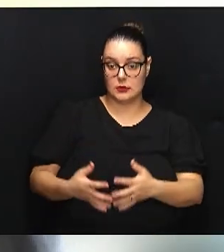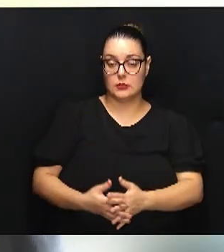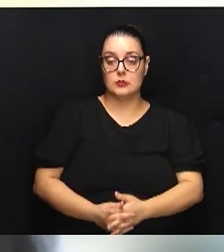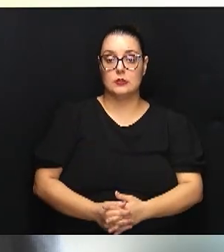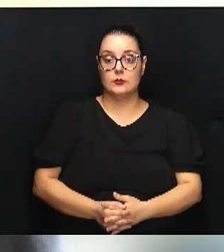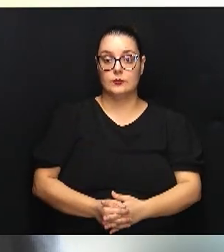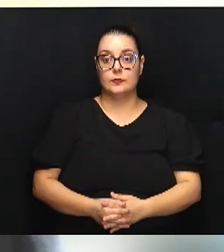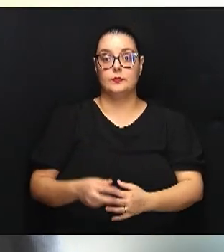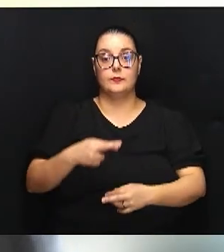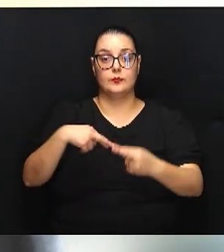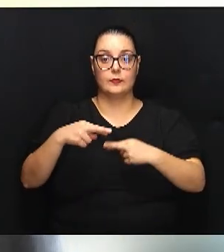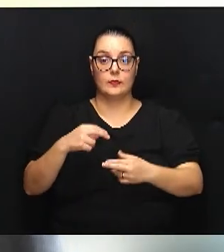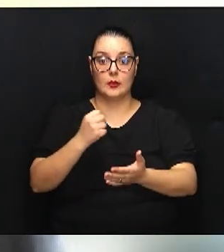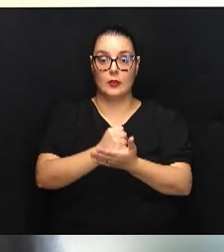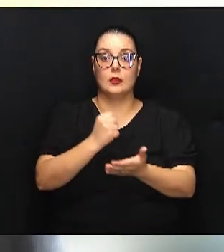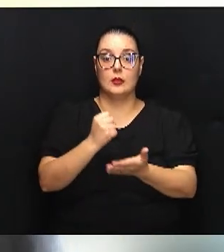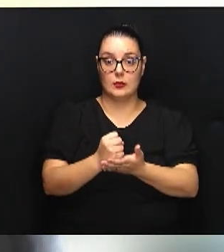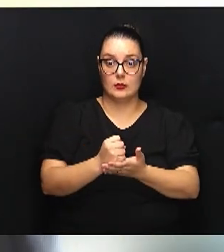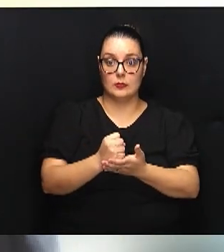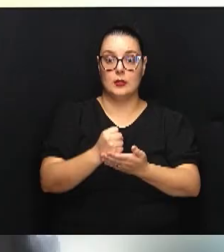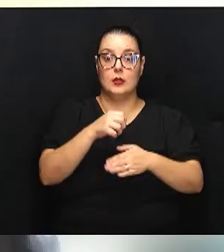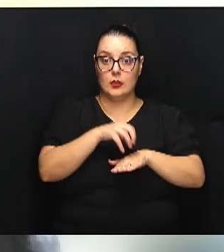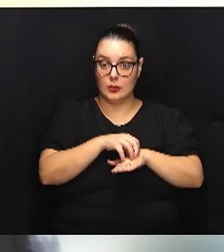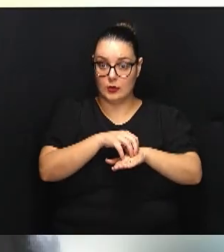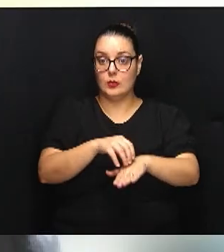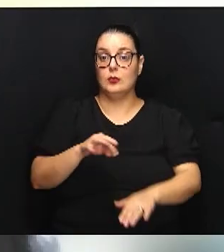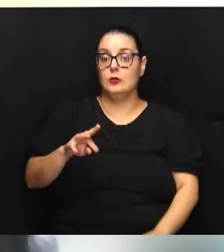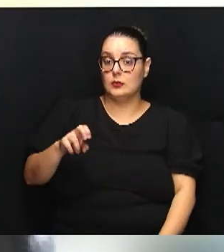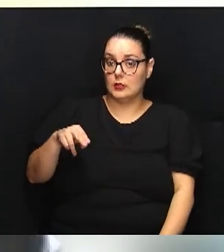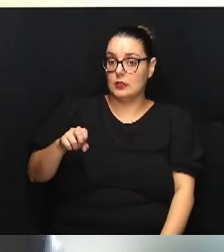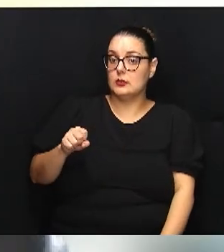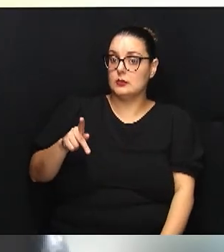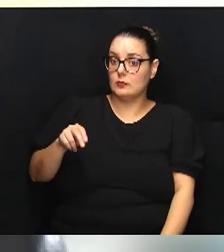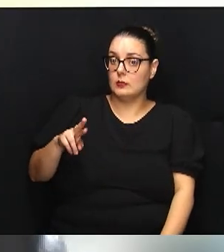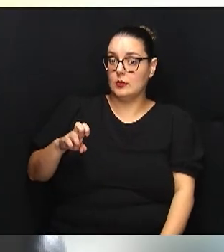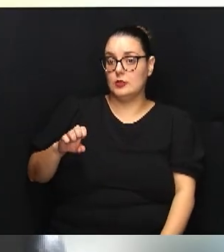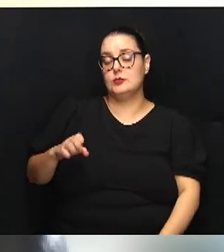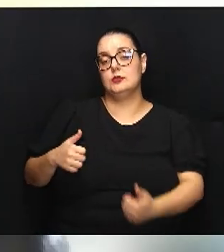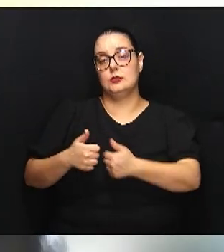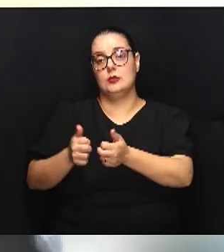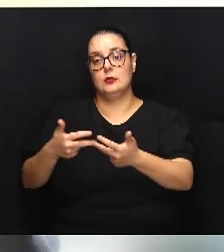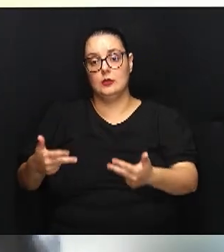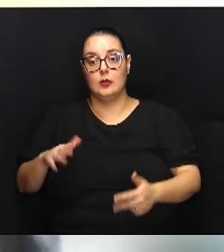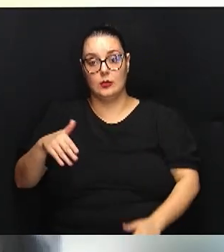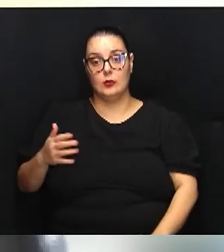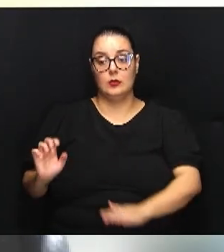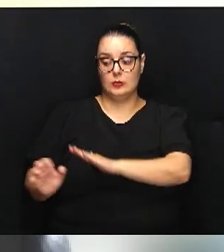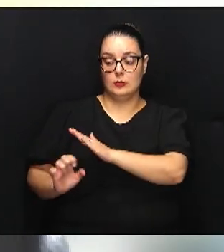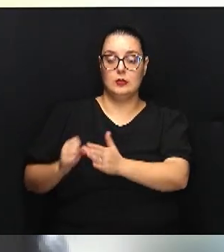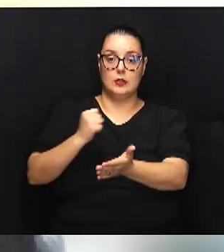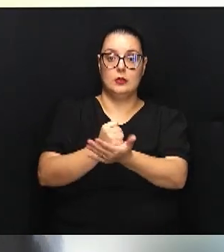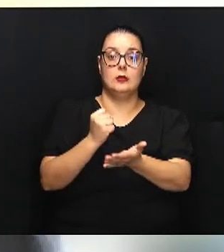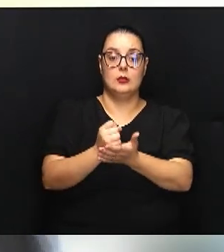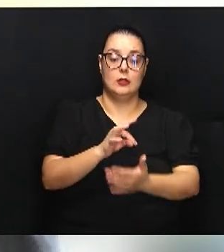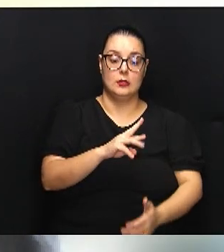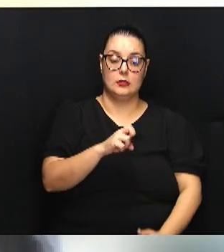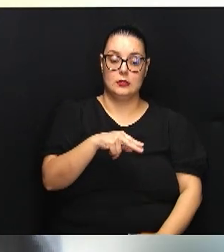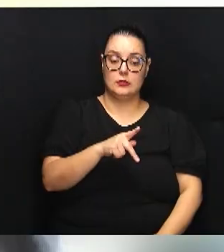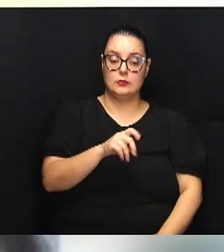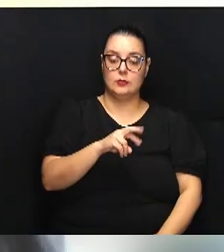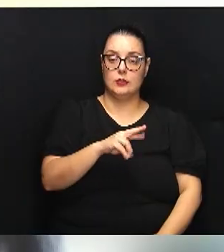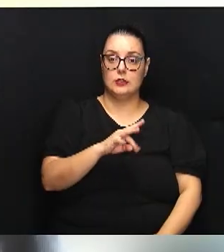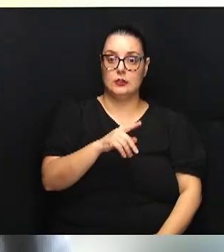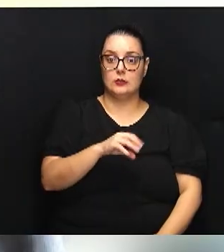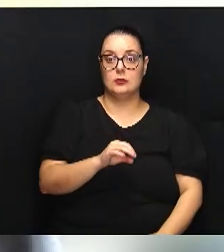atenção que a gente tem que ter é em relação à contratação daquele transporte. Então, é importante que a empresa, ao contratar